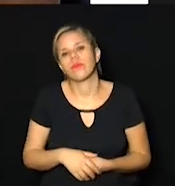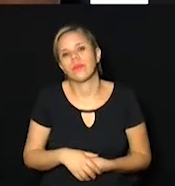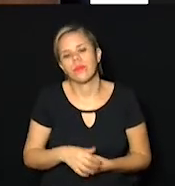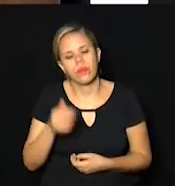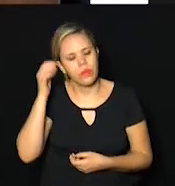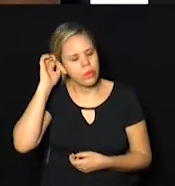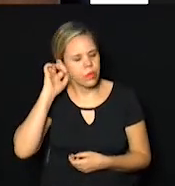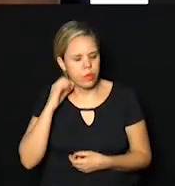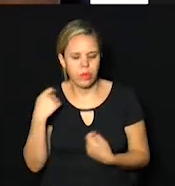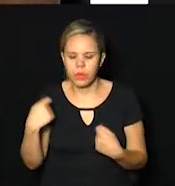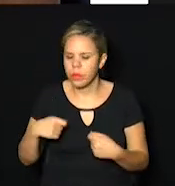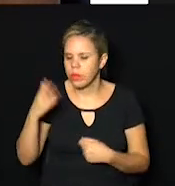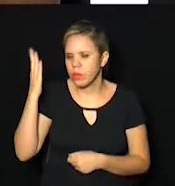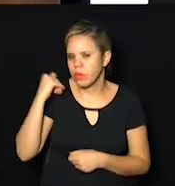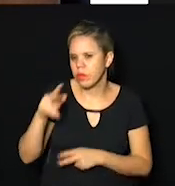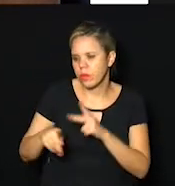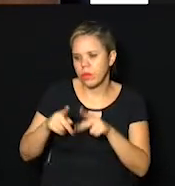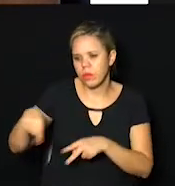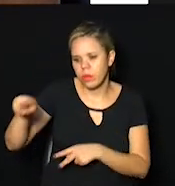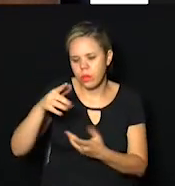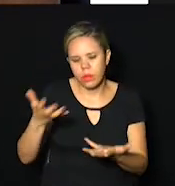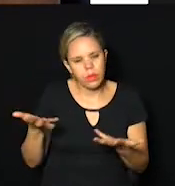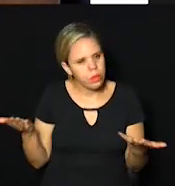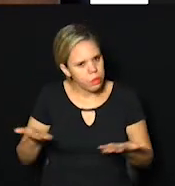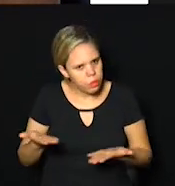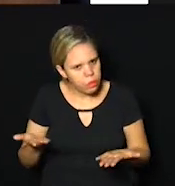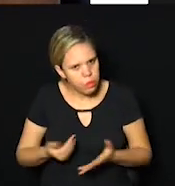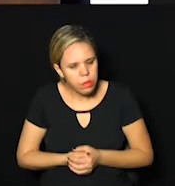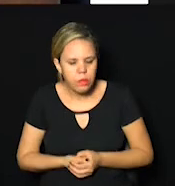Eu preciso saber o que elas querem agora,